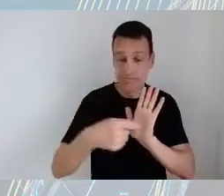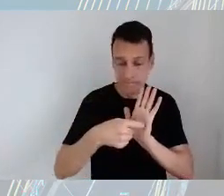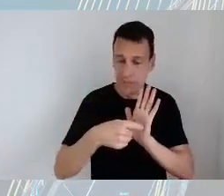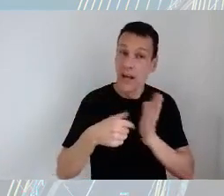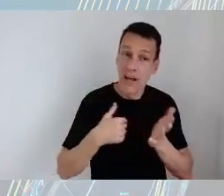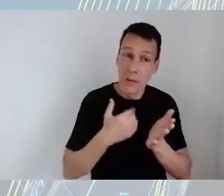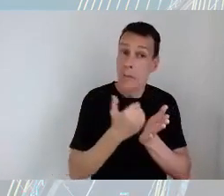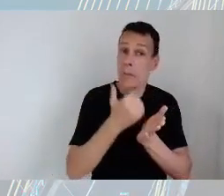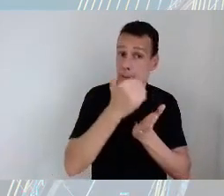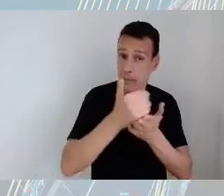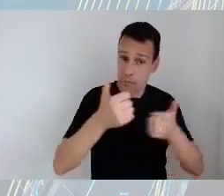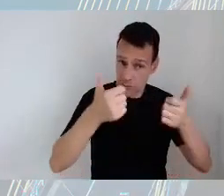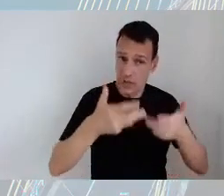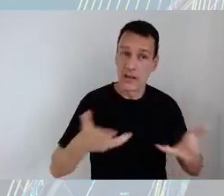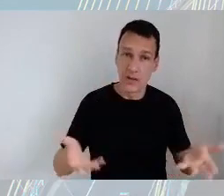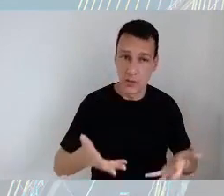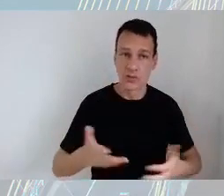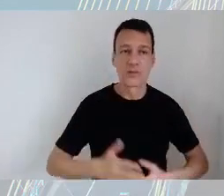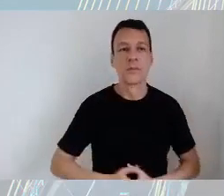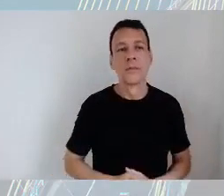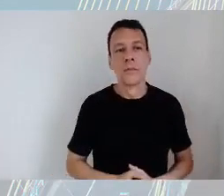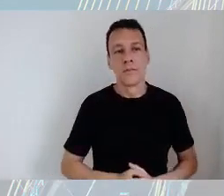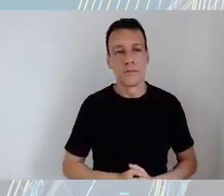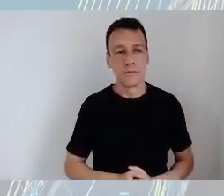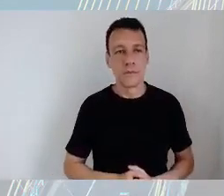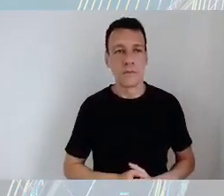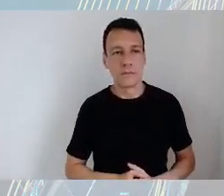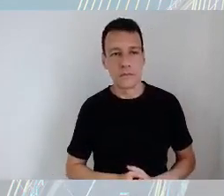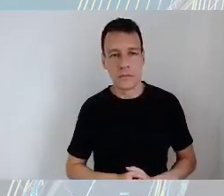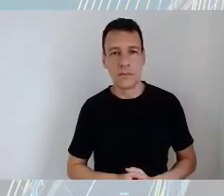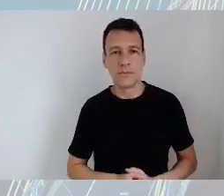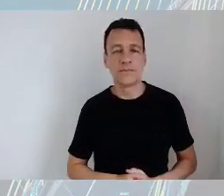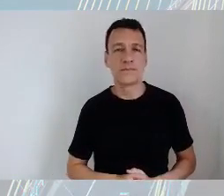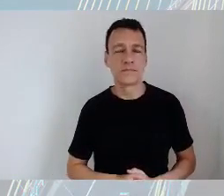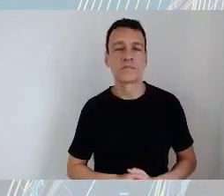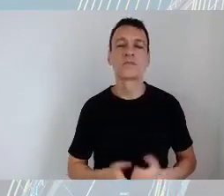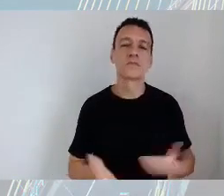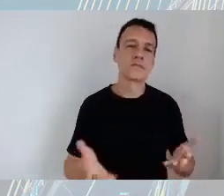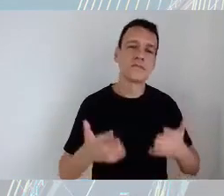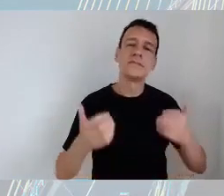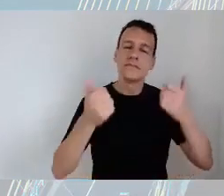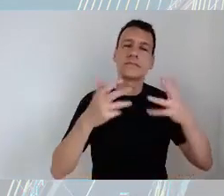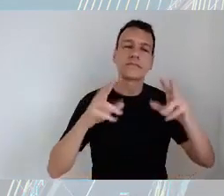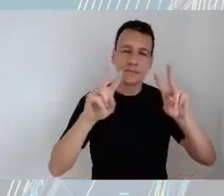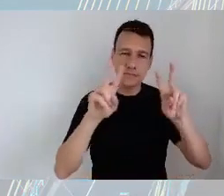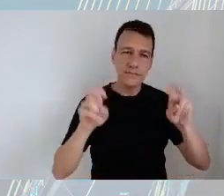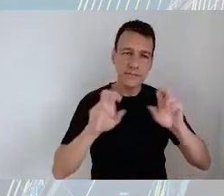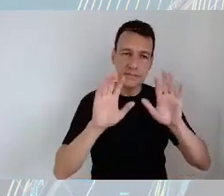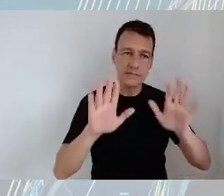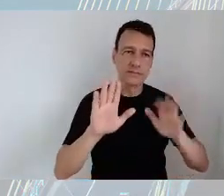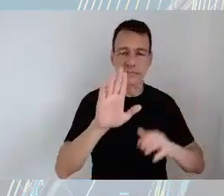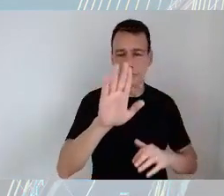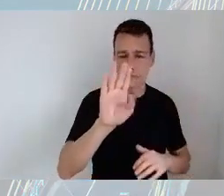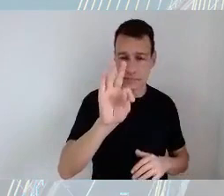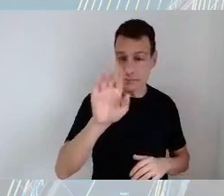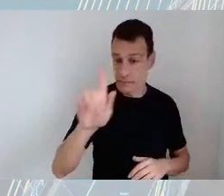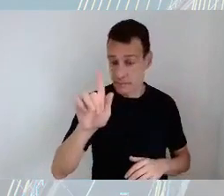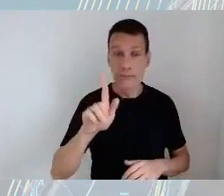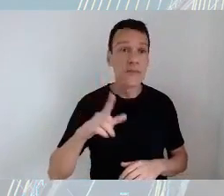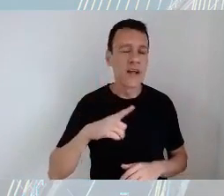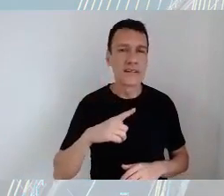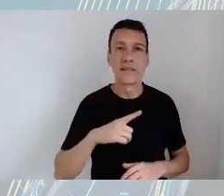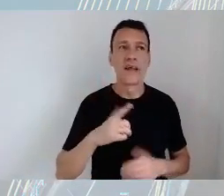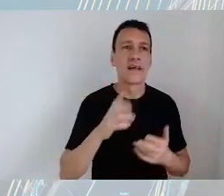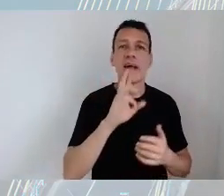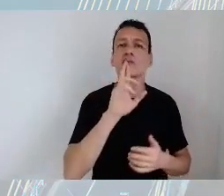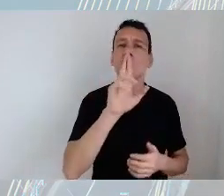hoje, né? Então, falando um pouquinho mais do BTG, acho que o BTG é um banco que tem sólidos resultados aí.